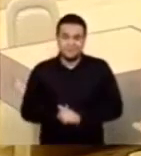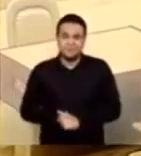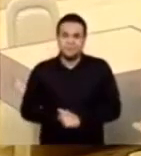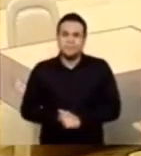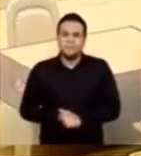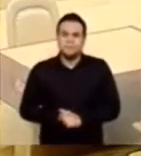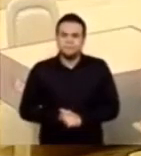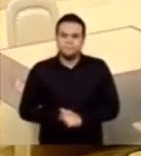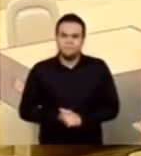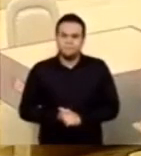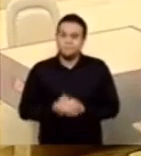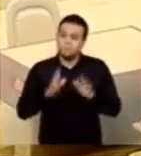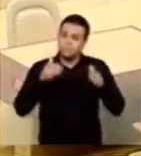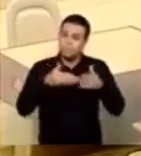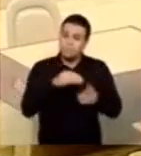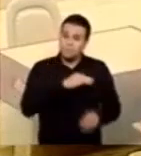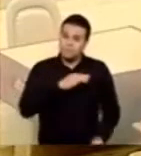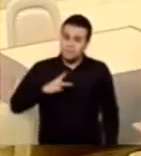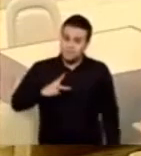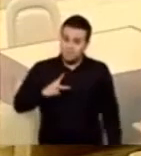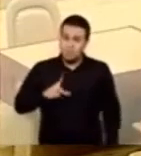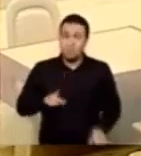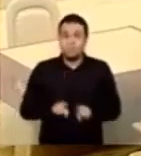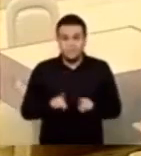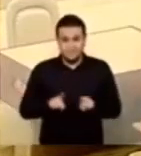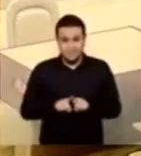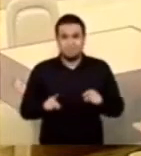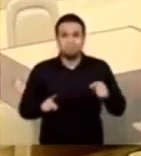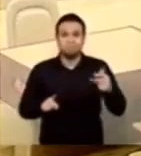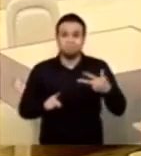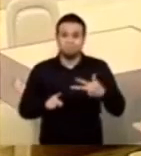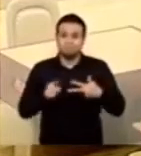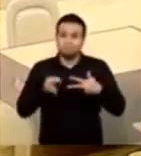ao Ministério Público e ao Poder Judiciário,